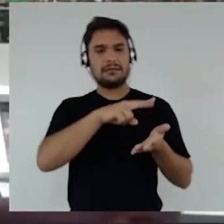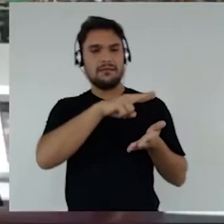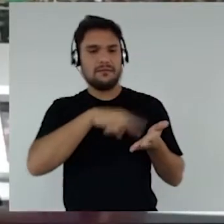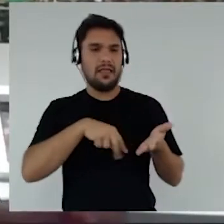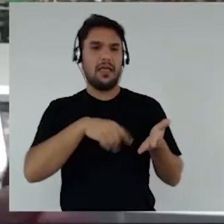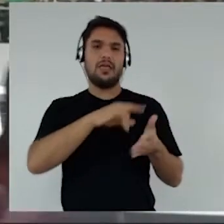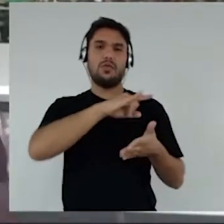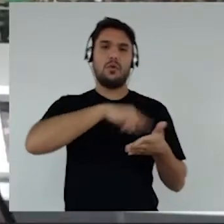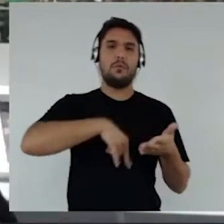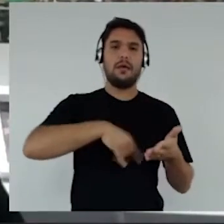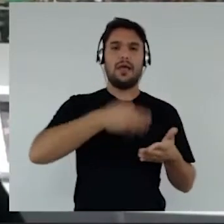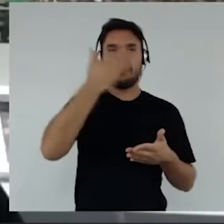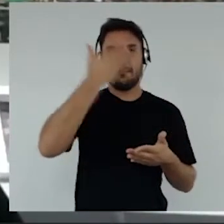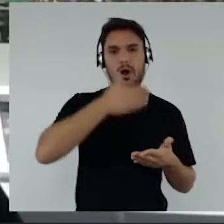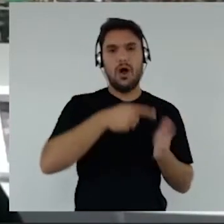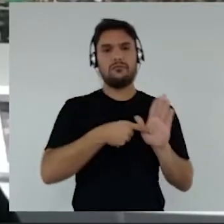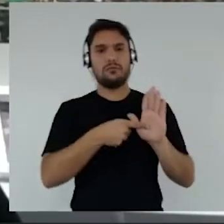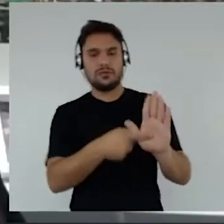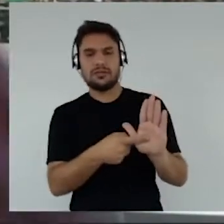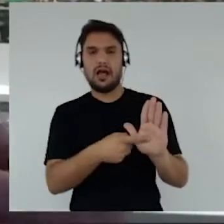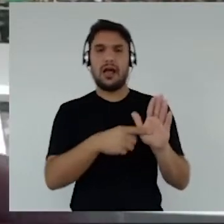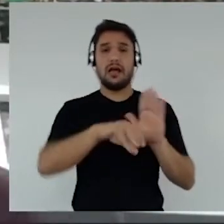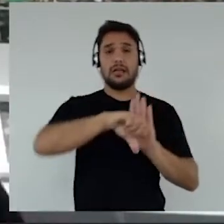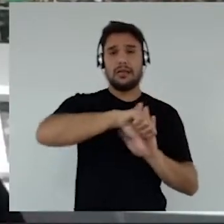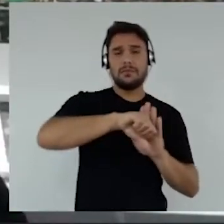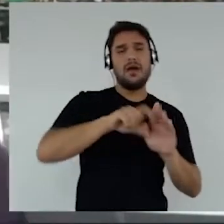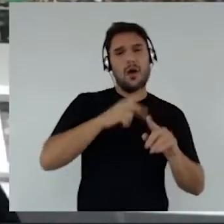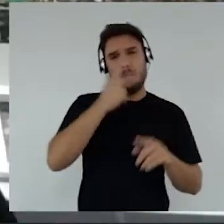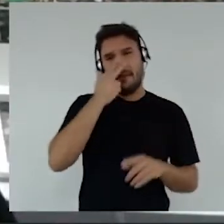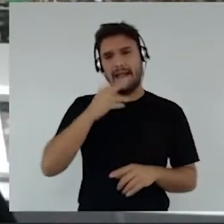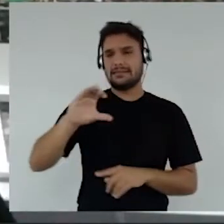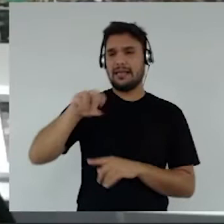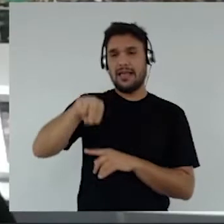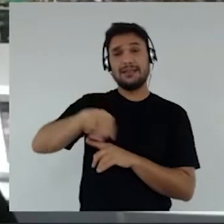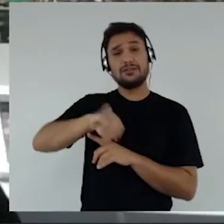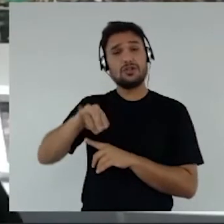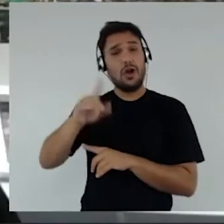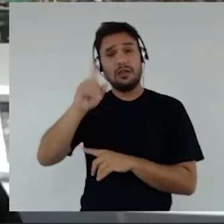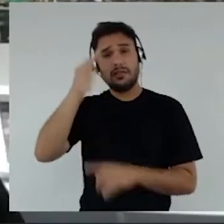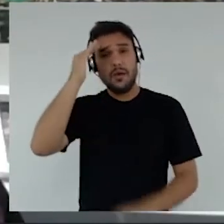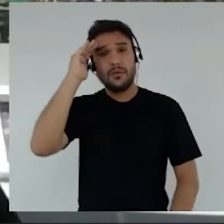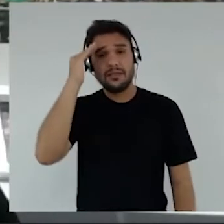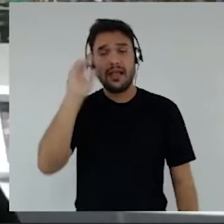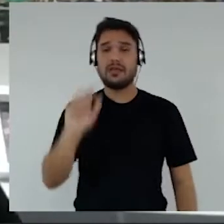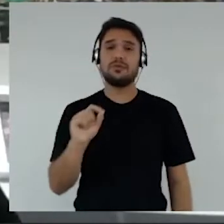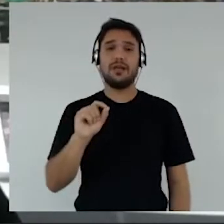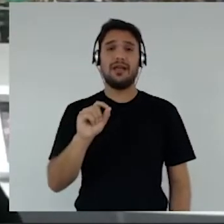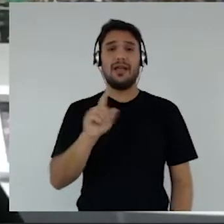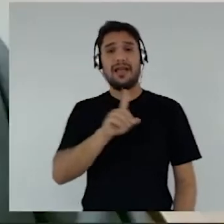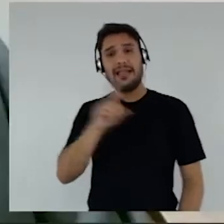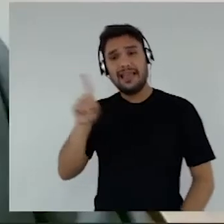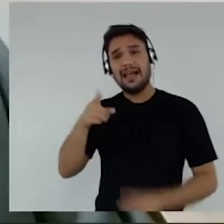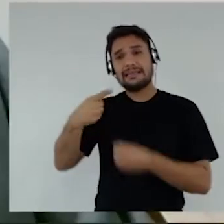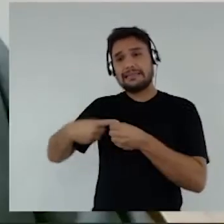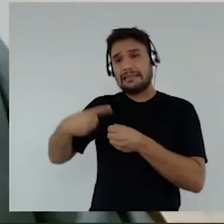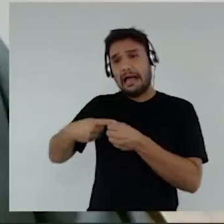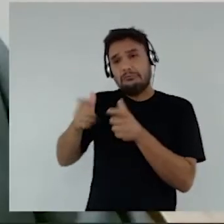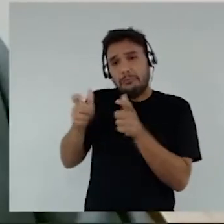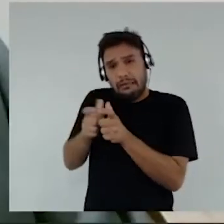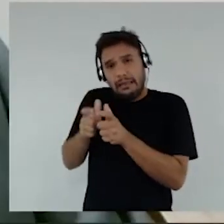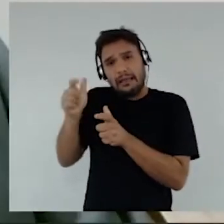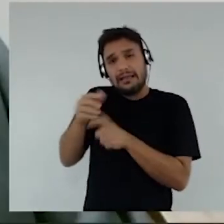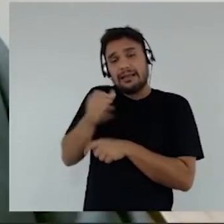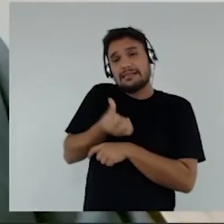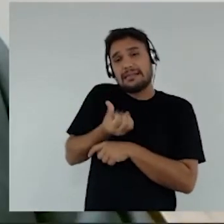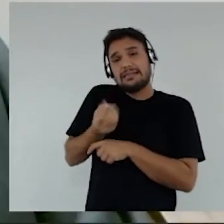os autos para o jurado. Olha, professora, parece que o CNJ não compreende que no interior 50% dos